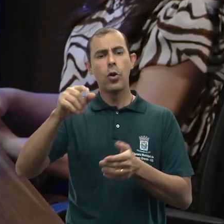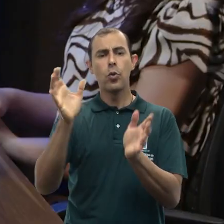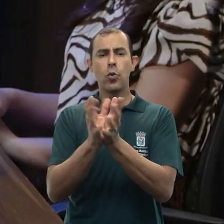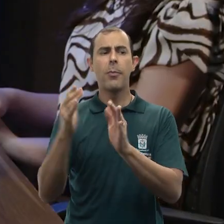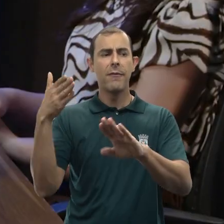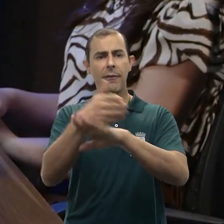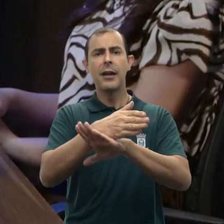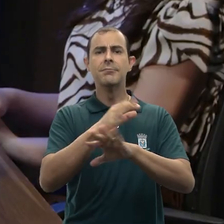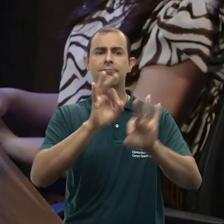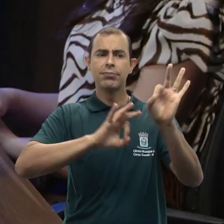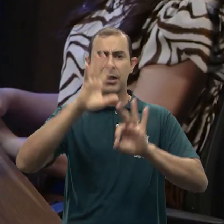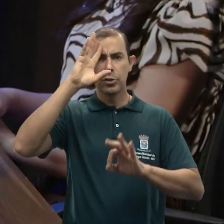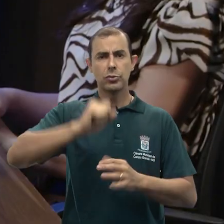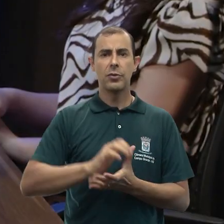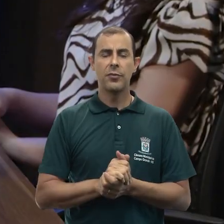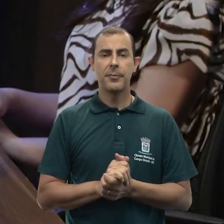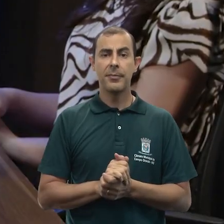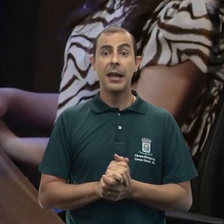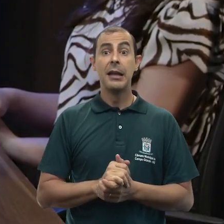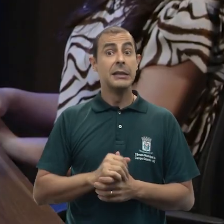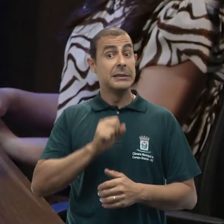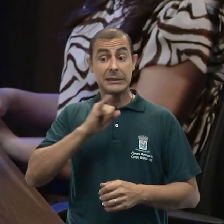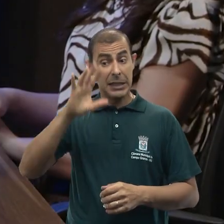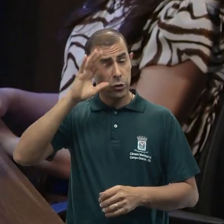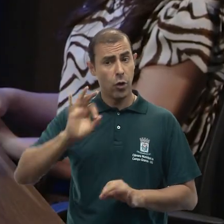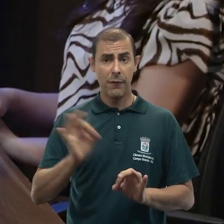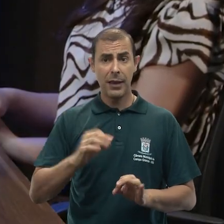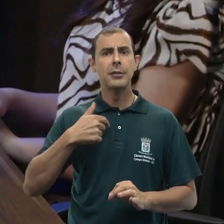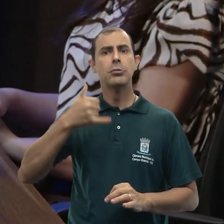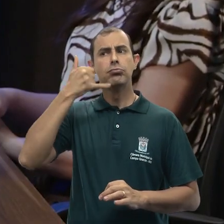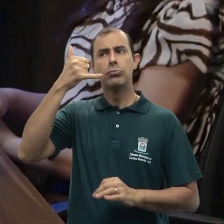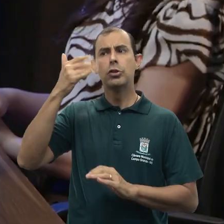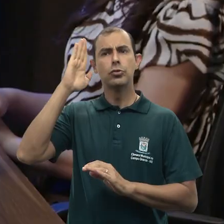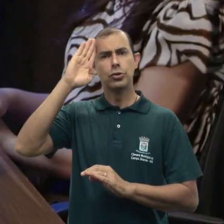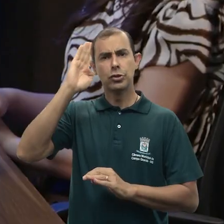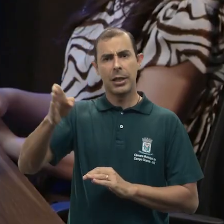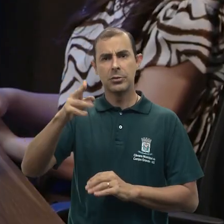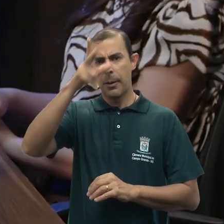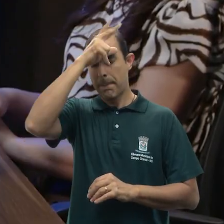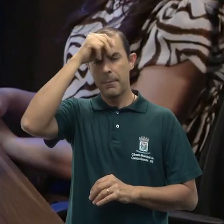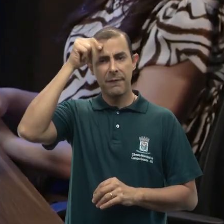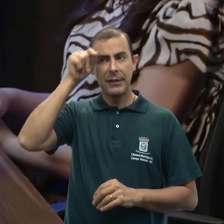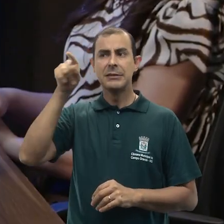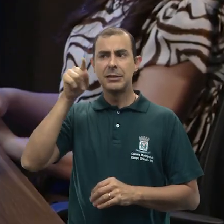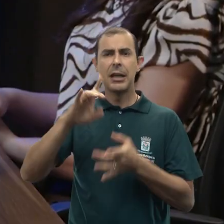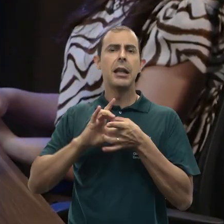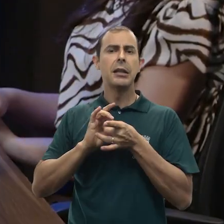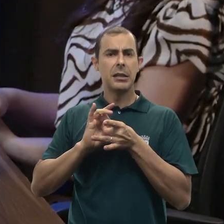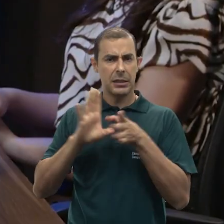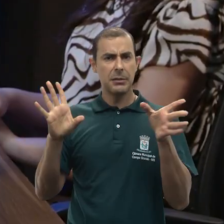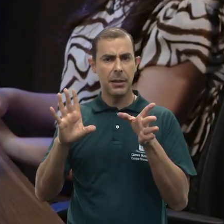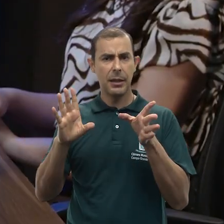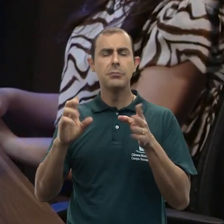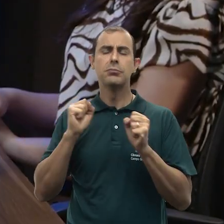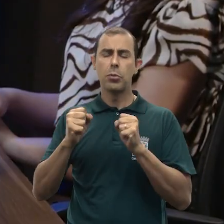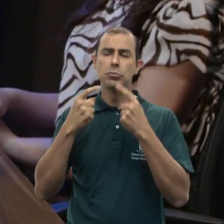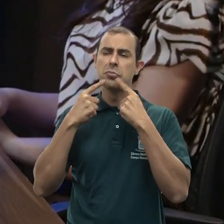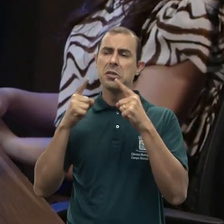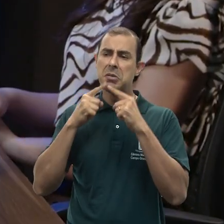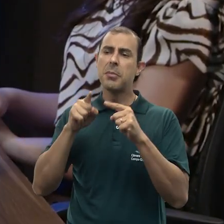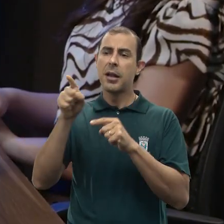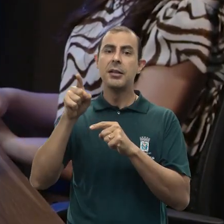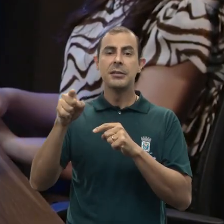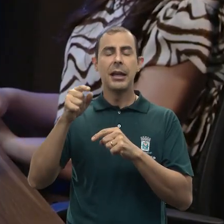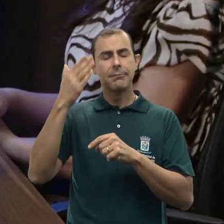para uma equipe visitar para ver algum problema. Quando não resolve, eu ligo para a prefeita e ela me dá essa liberdade de fazer uma postura